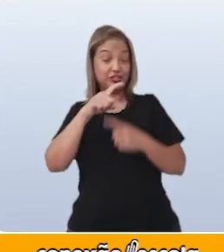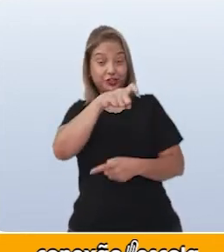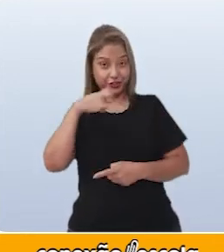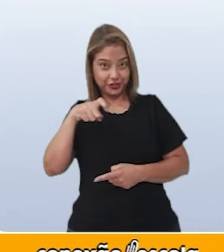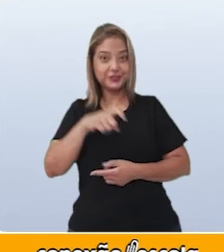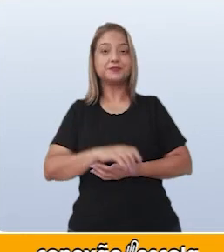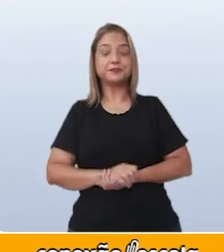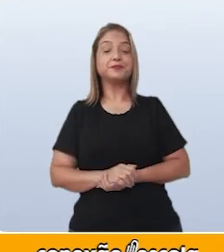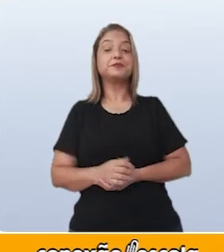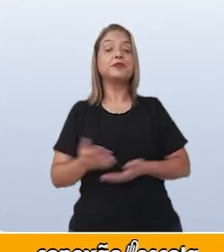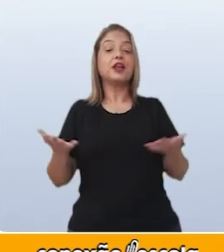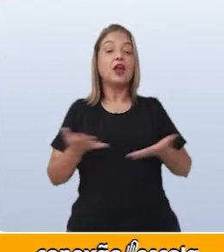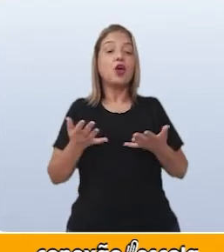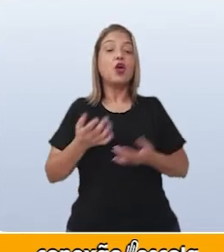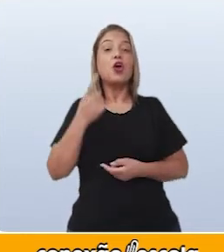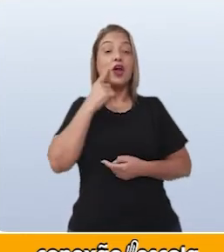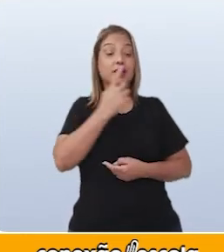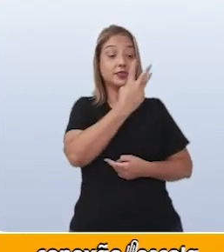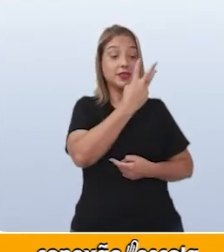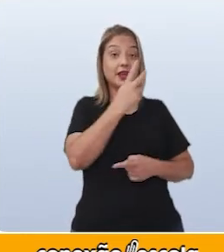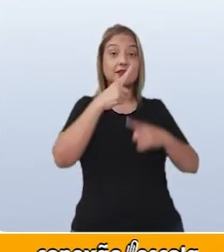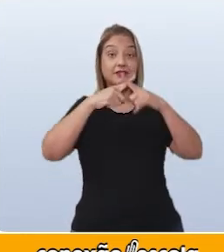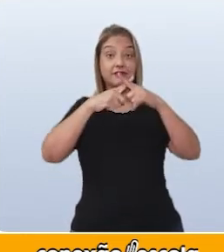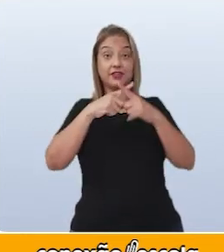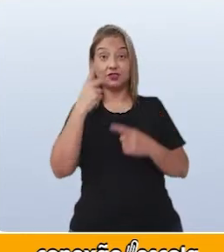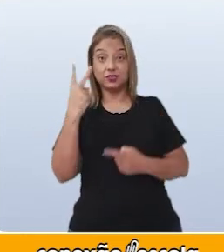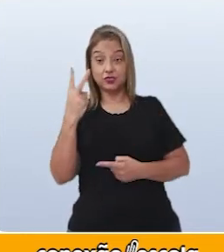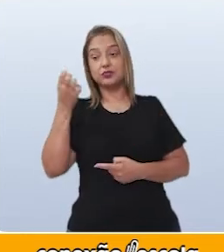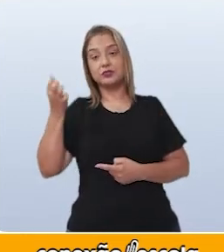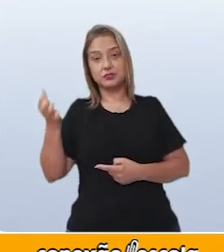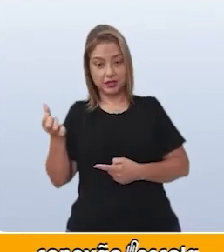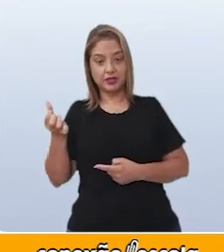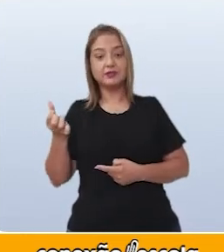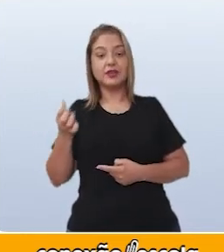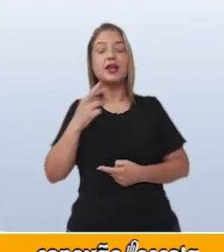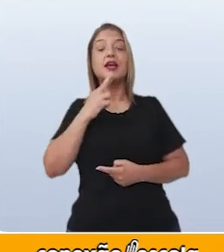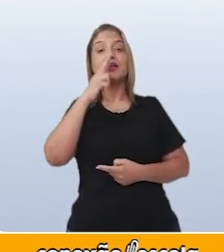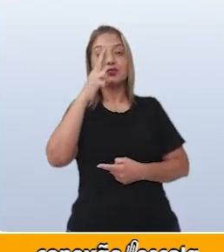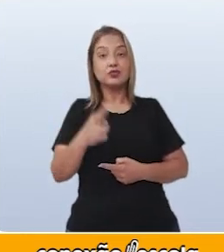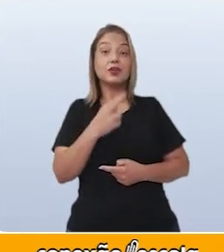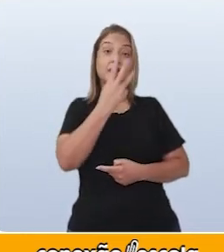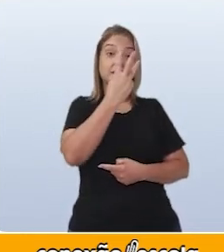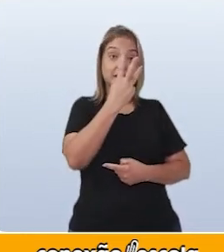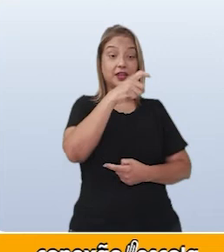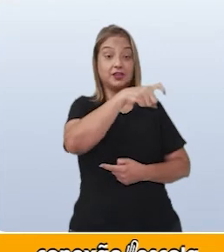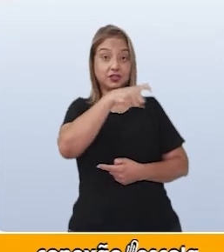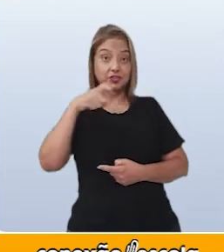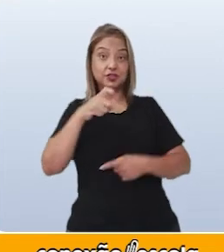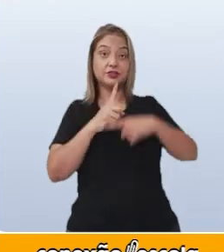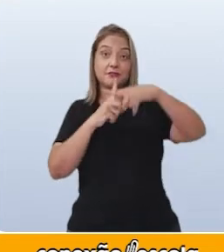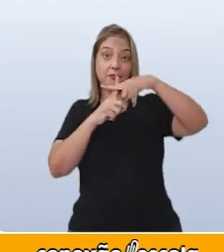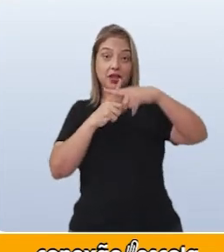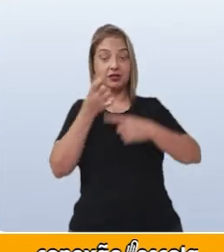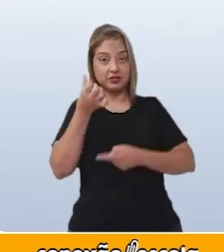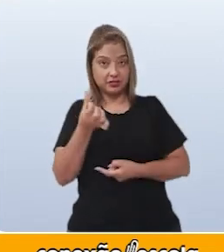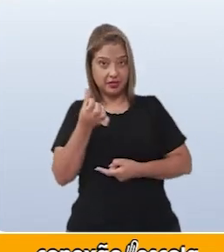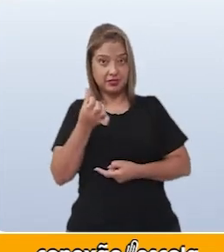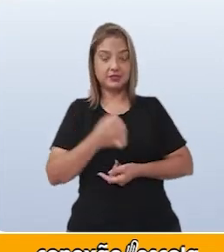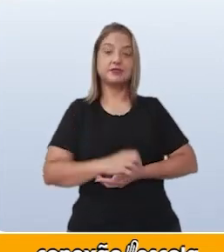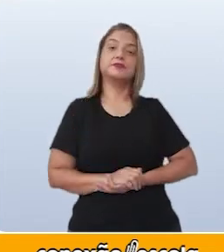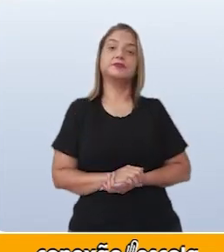o 3 multiplica o mais 2, que dá mais 6. Então, o resultado seria 3x mais